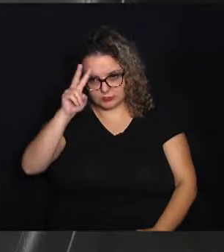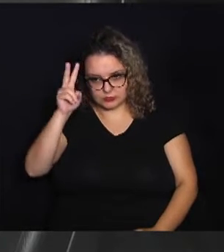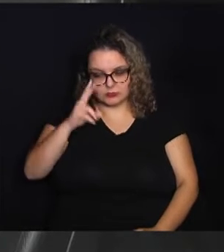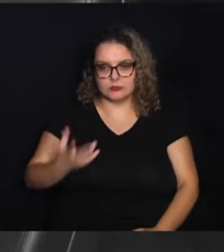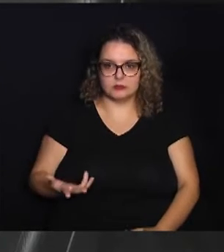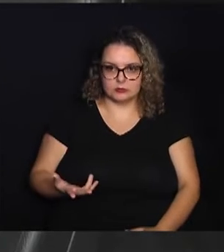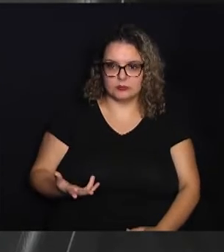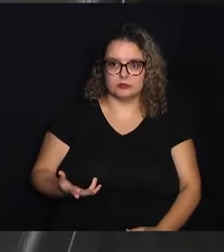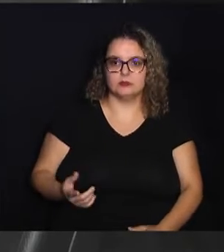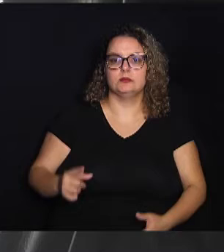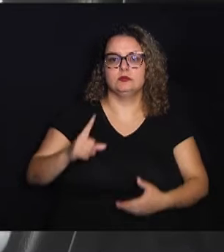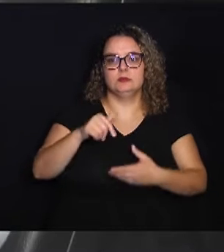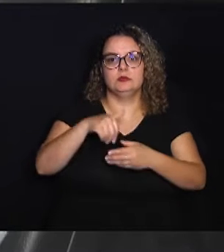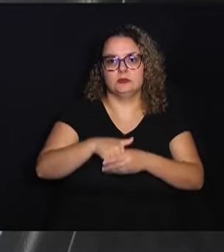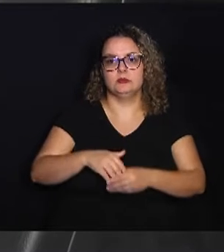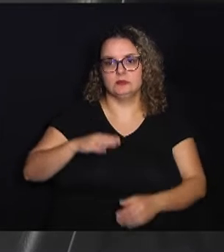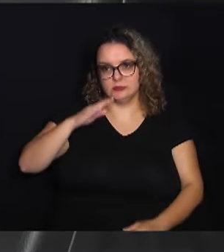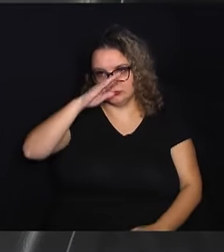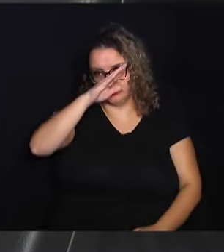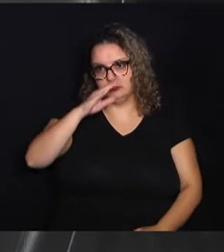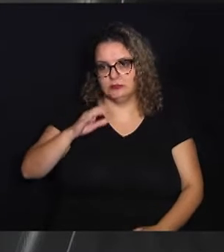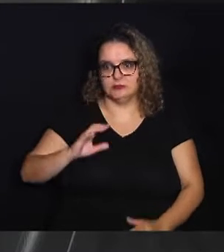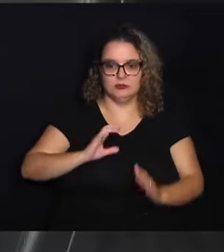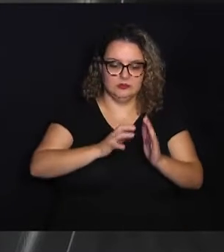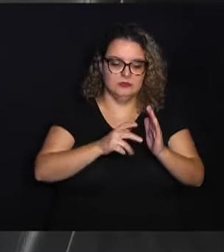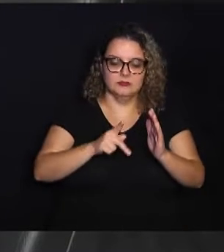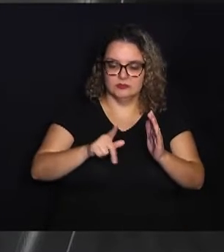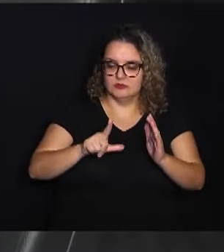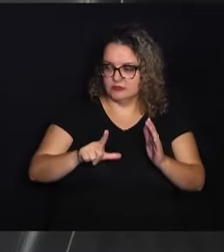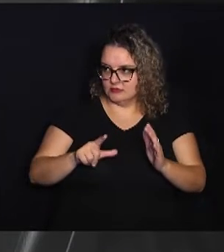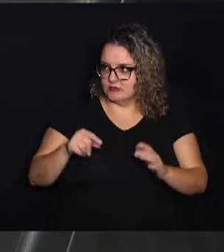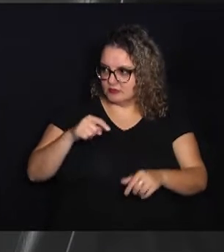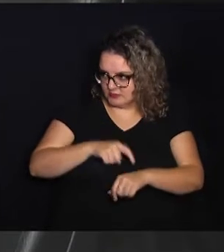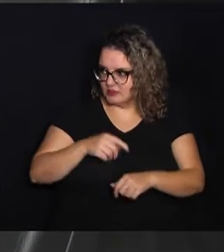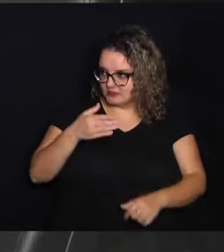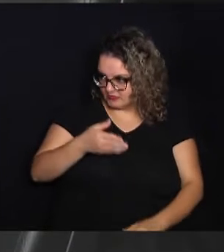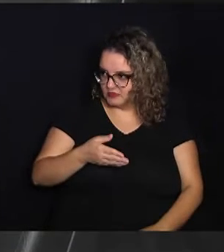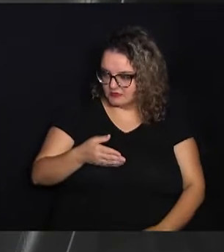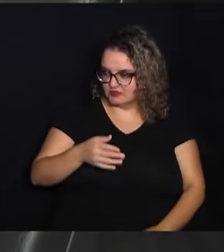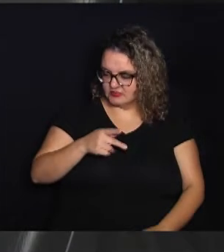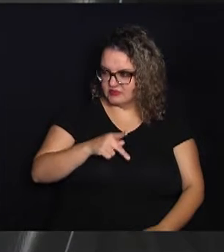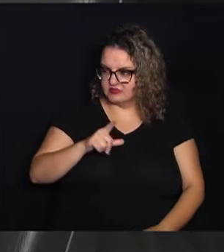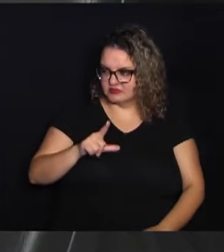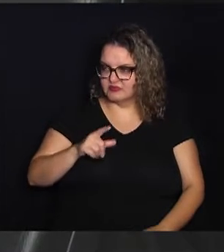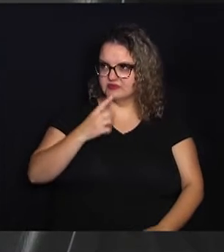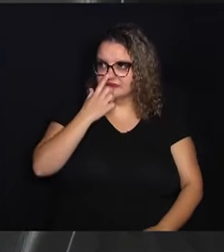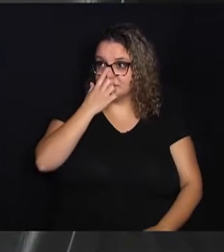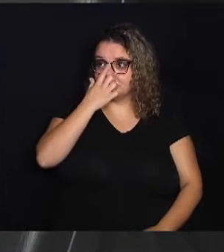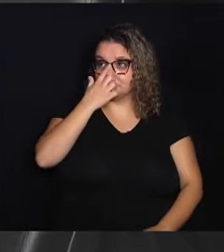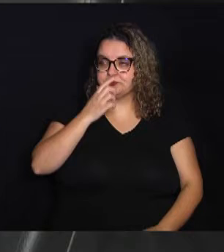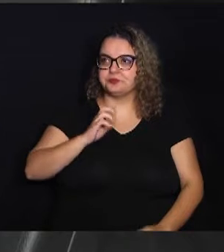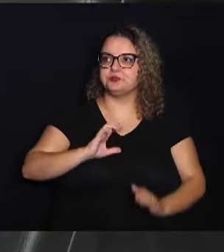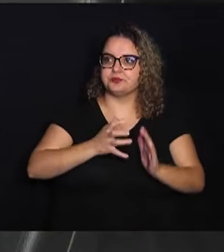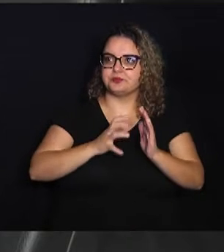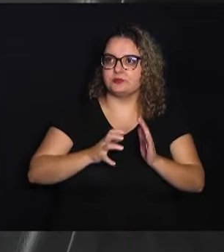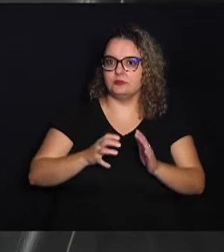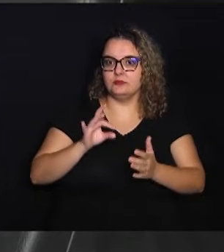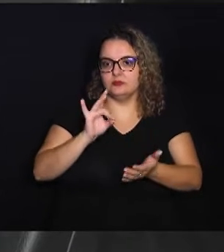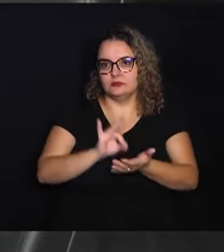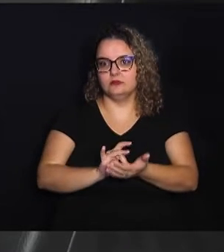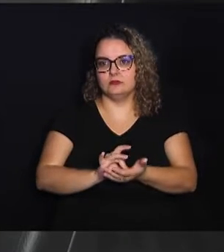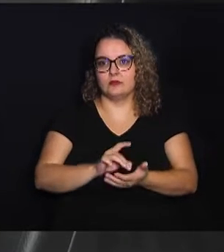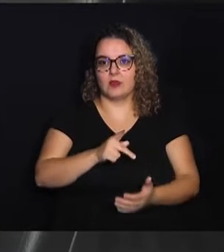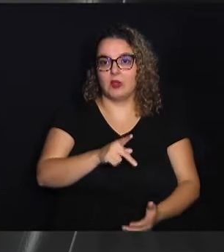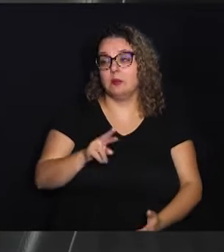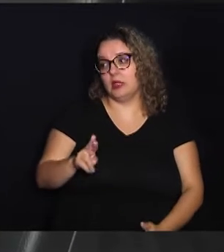presidente Jair Messias Bolsonaro. Então eu saí pelo PL naquela oportunidade. Correto. O PL, que era o partido, né, que na verdade era PR,